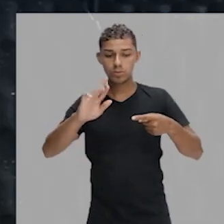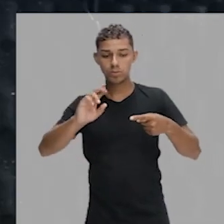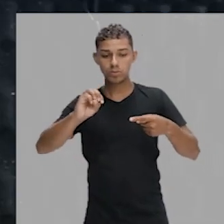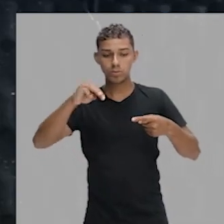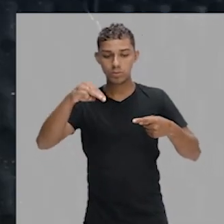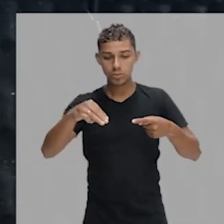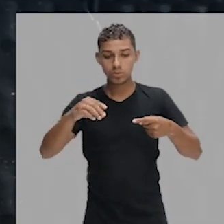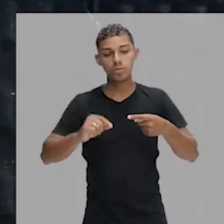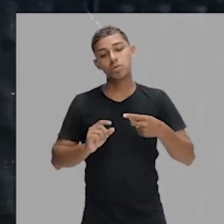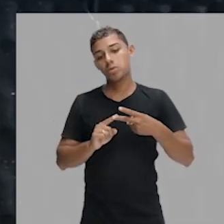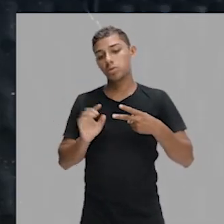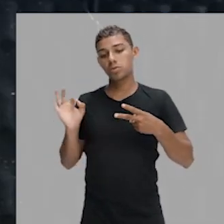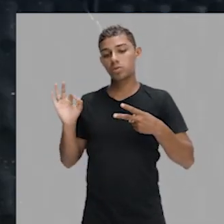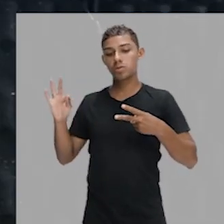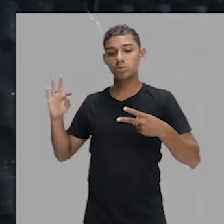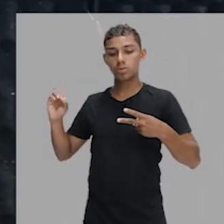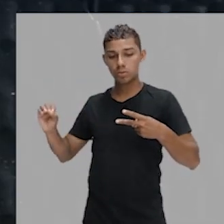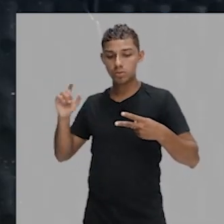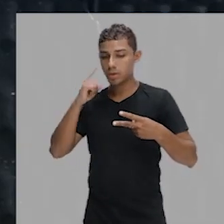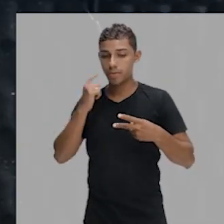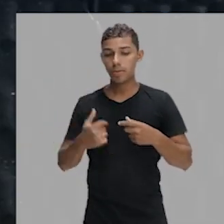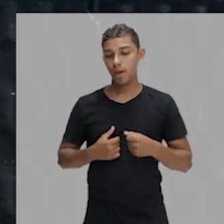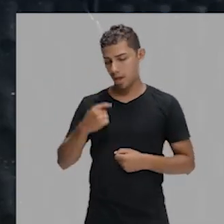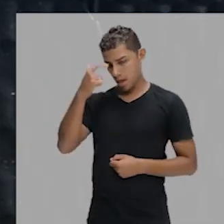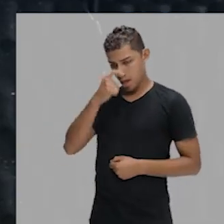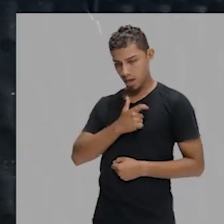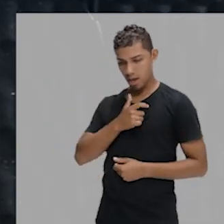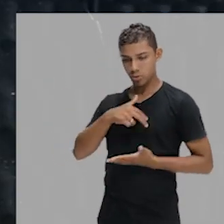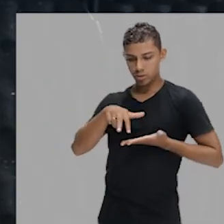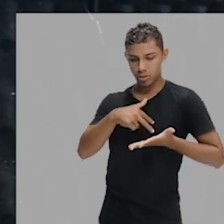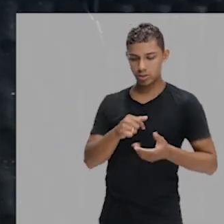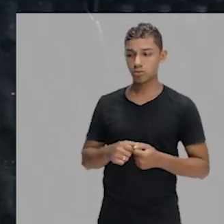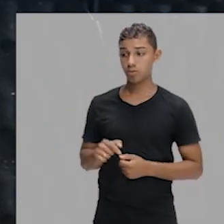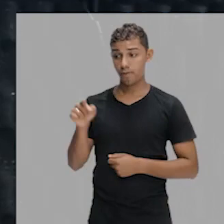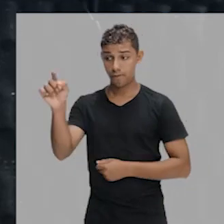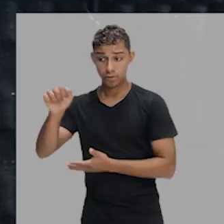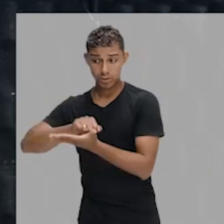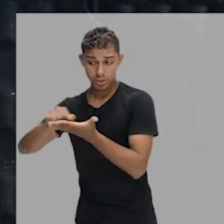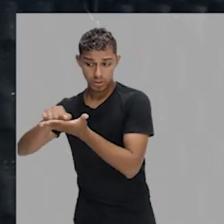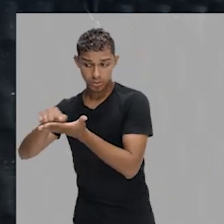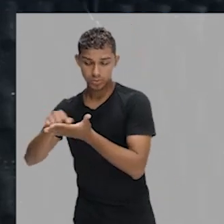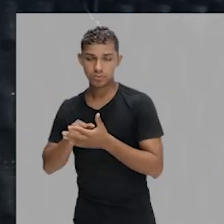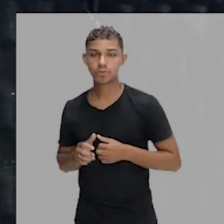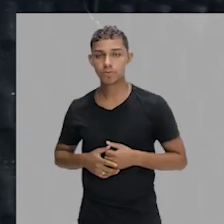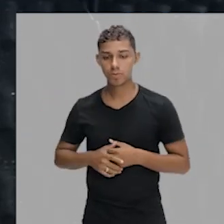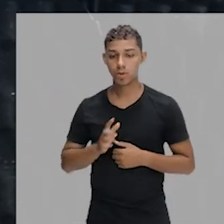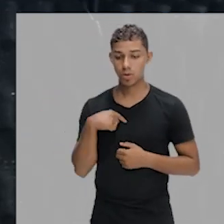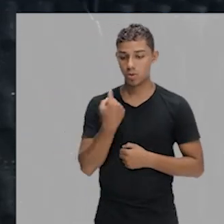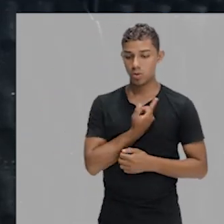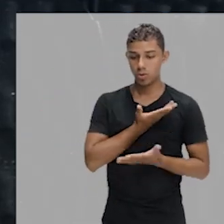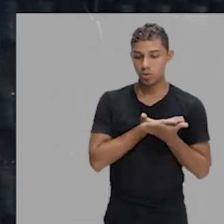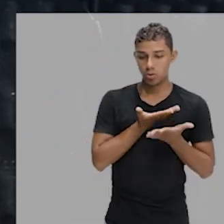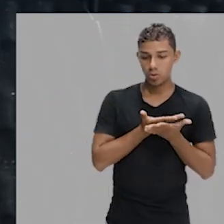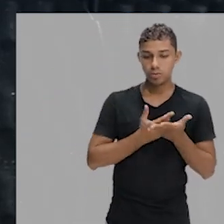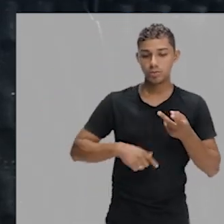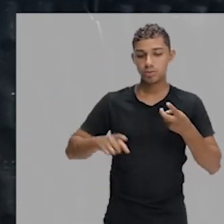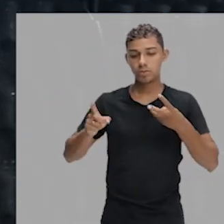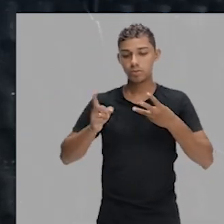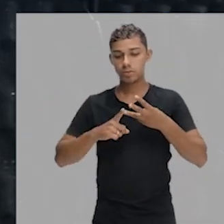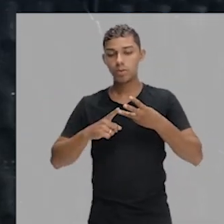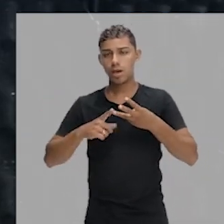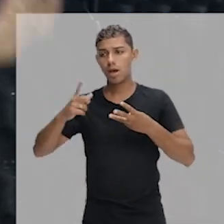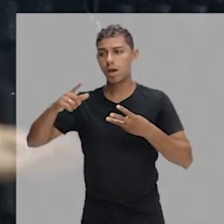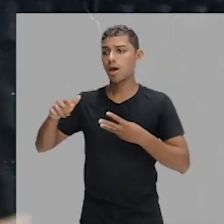dance, eu danço. You wash, você lava. We study, nós estudamos. They